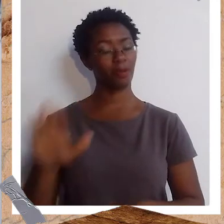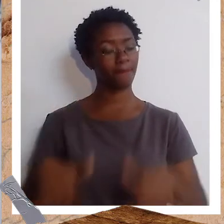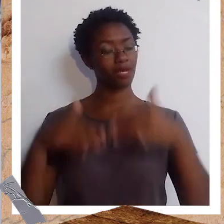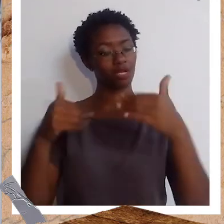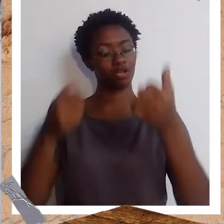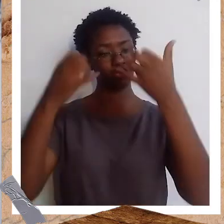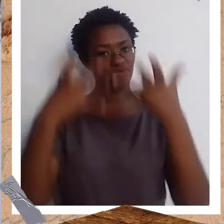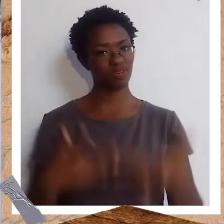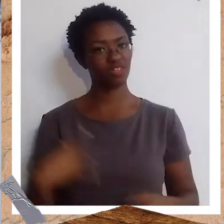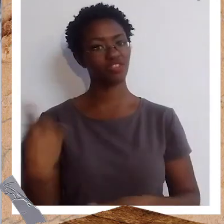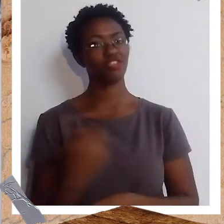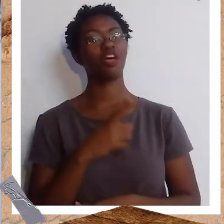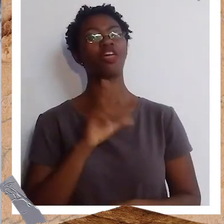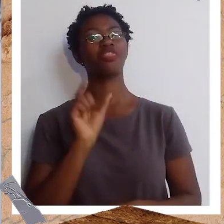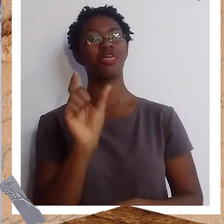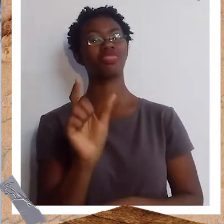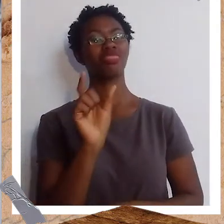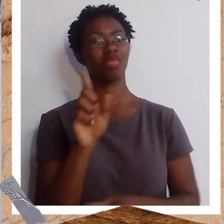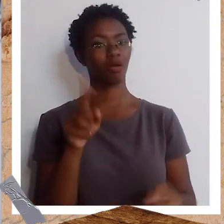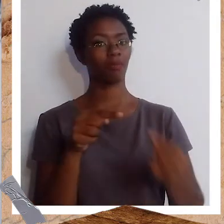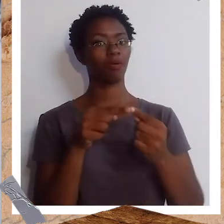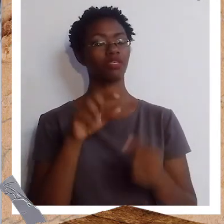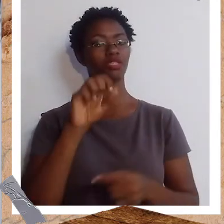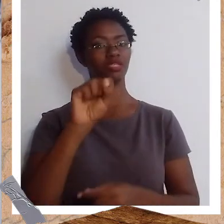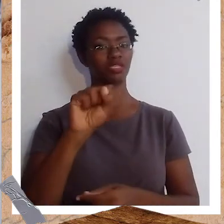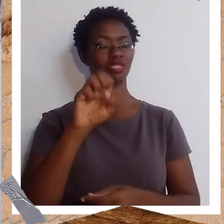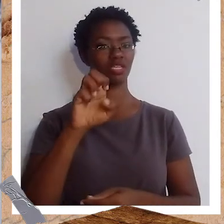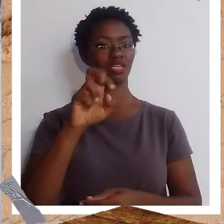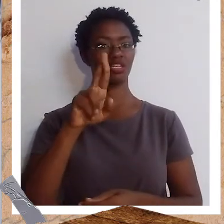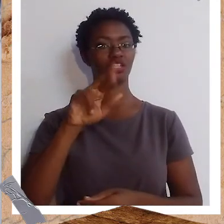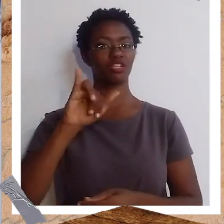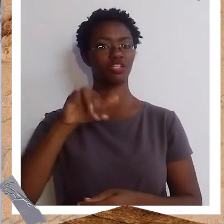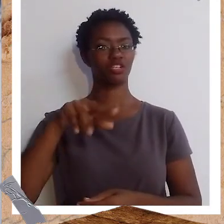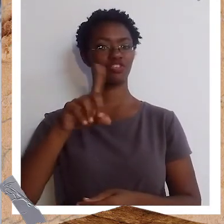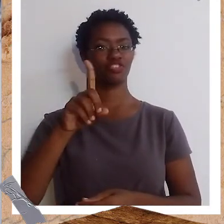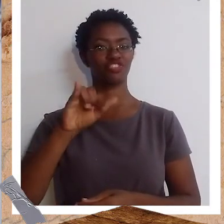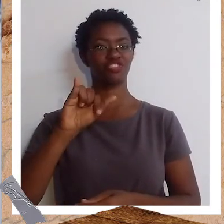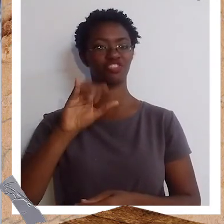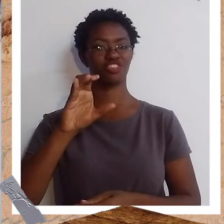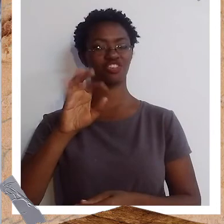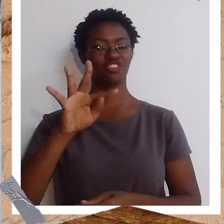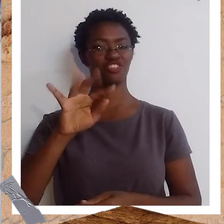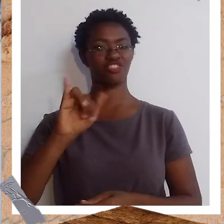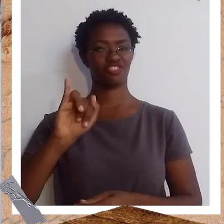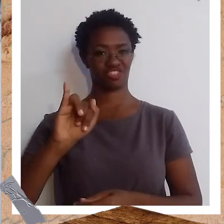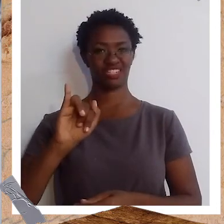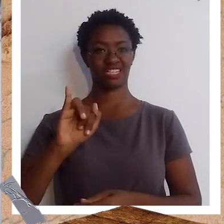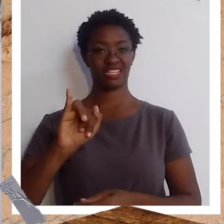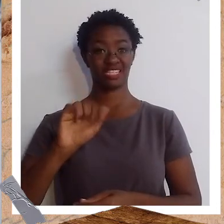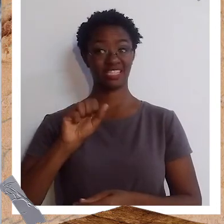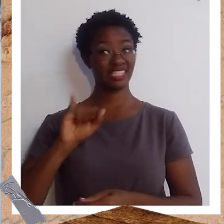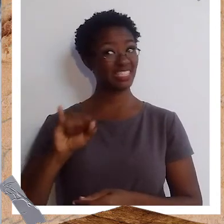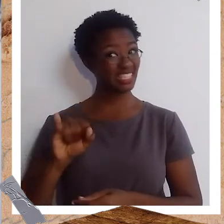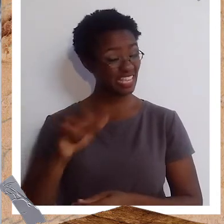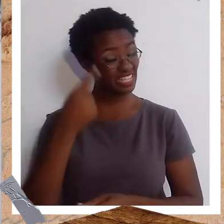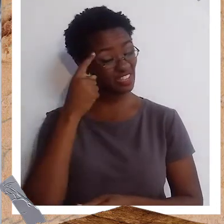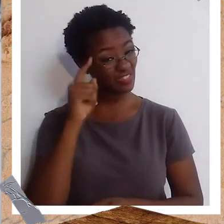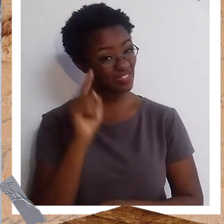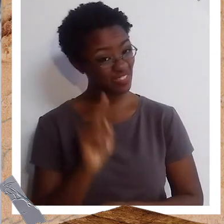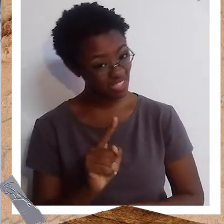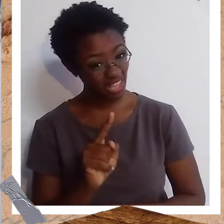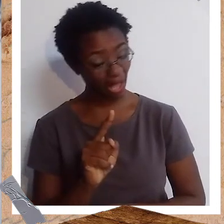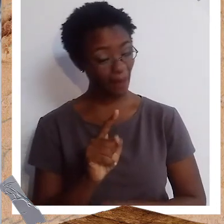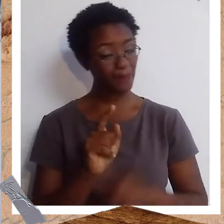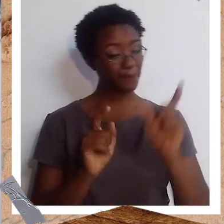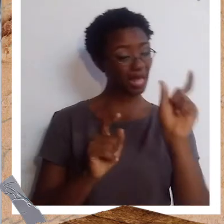que temos para a palavra serendipity. Para quem não ligou o nome à pessoa,